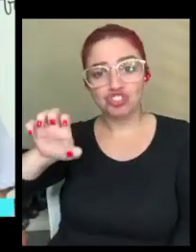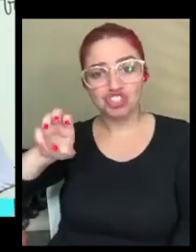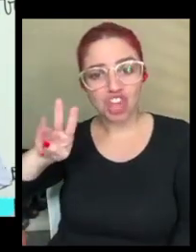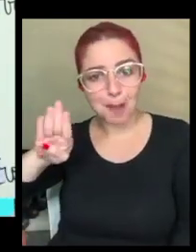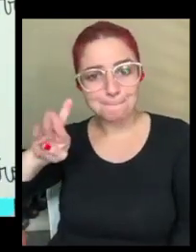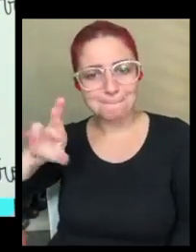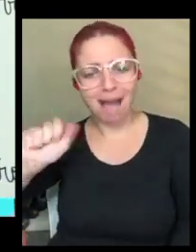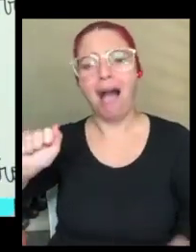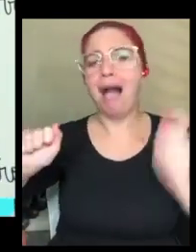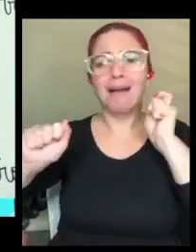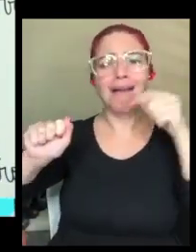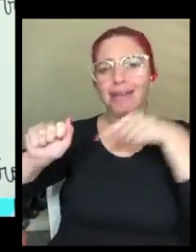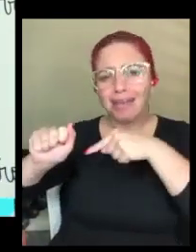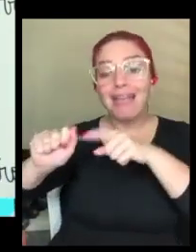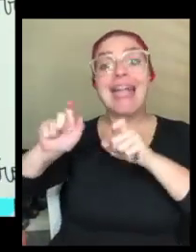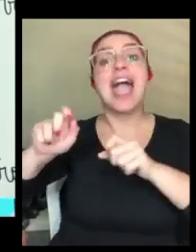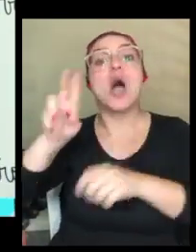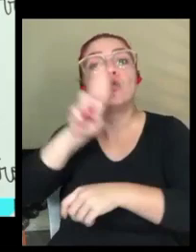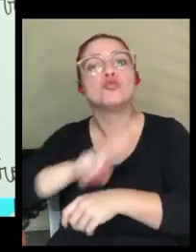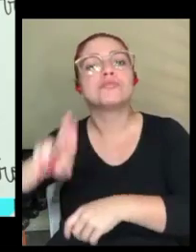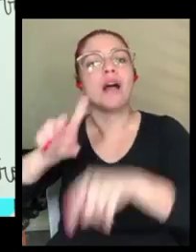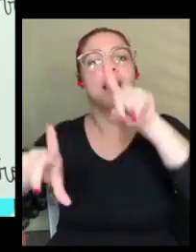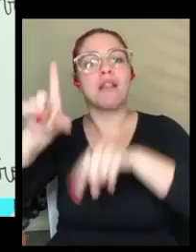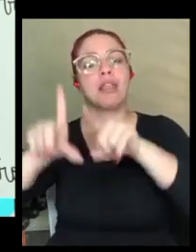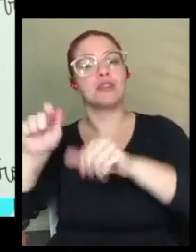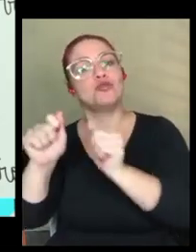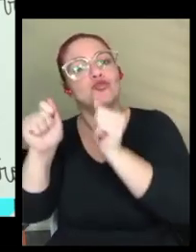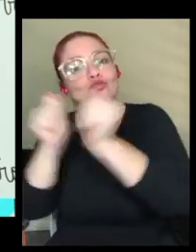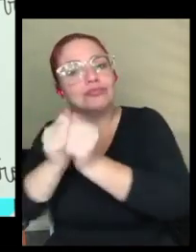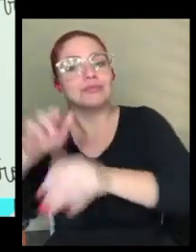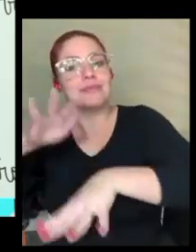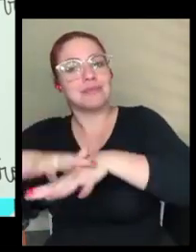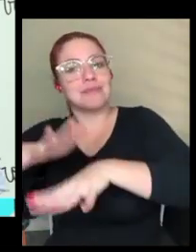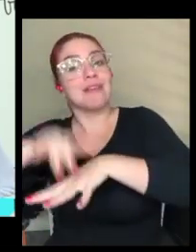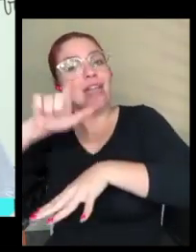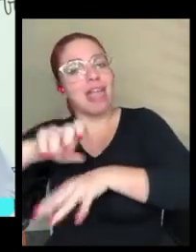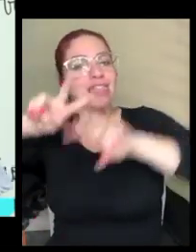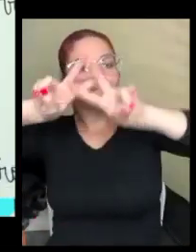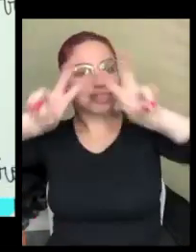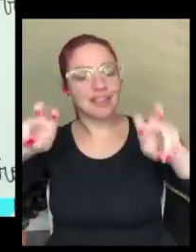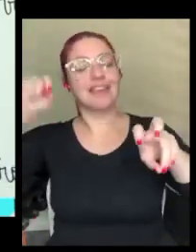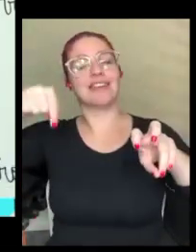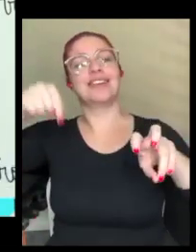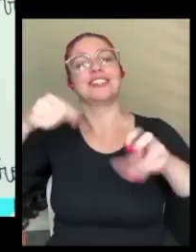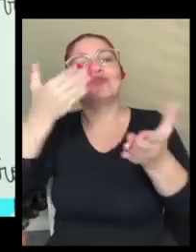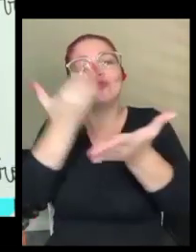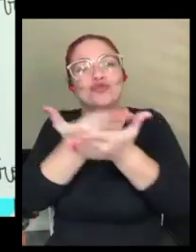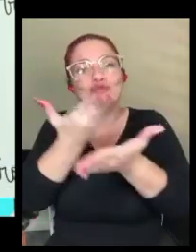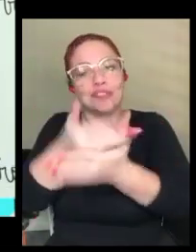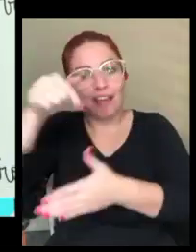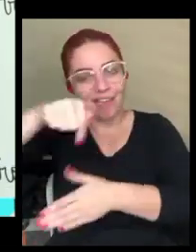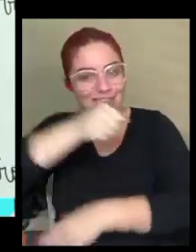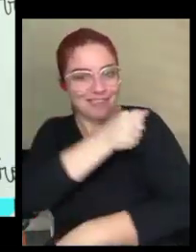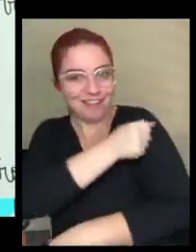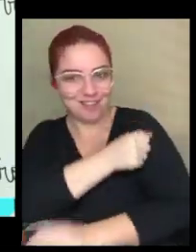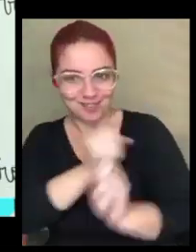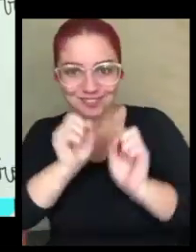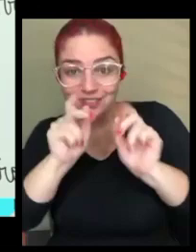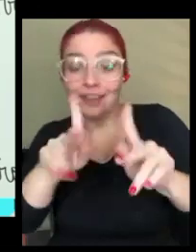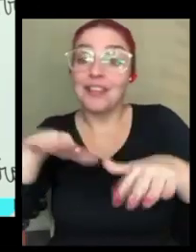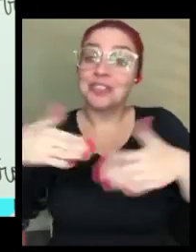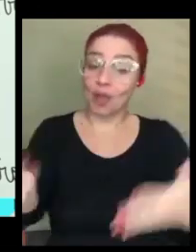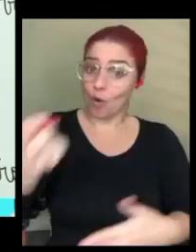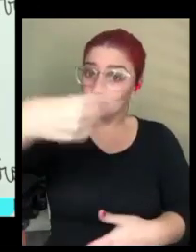álgebra, você sabe? É o uso de letras na matemática. É o assunto que nós vamos tratar nesta aula hoje.